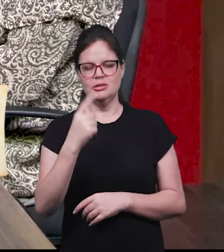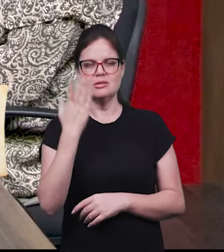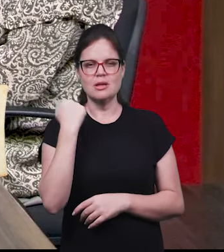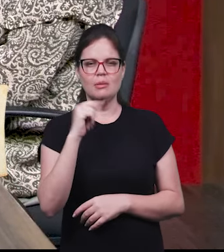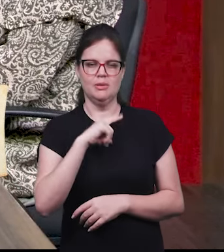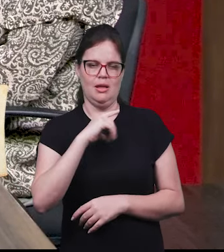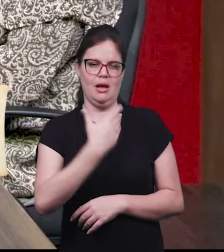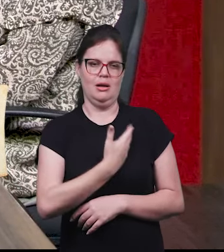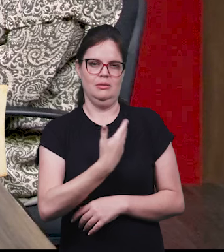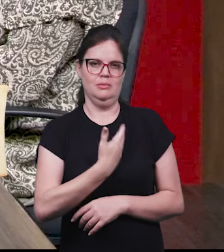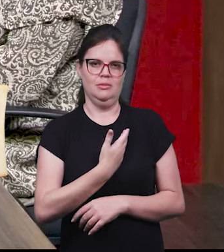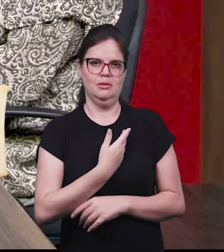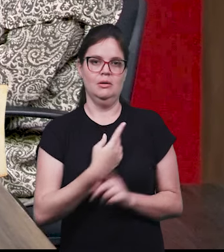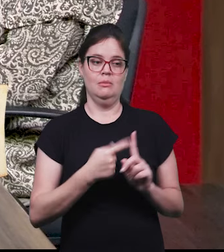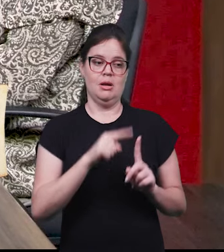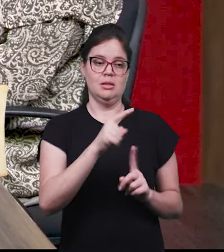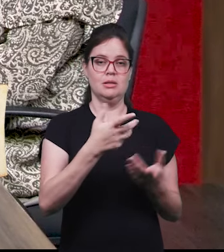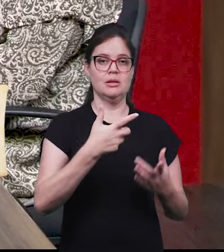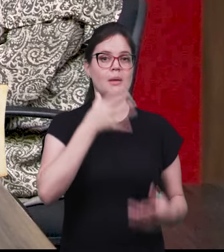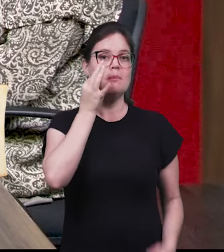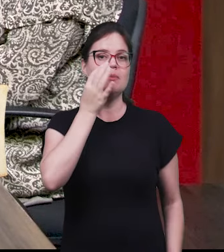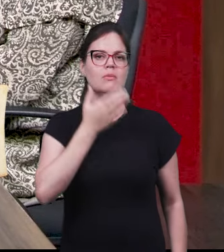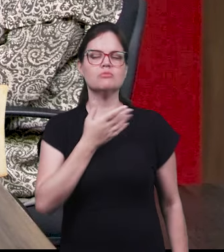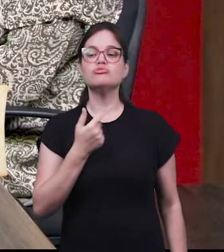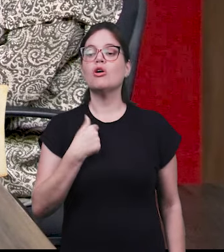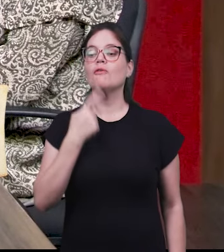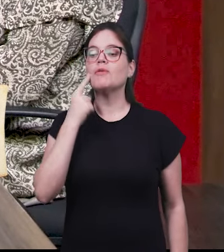mas eu quero uma prova